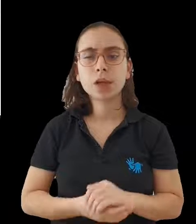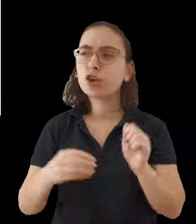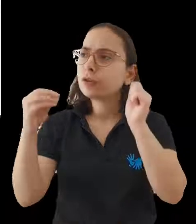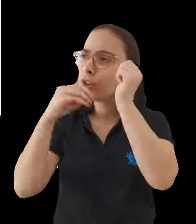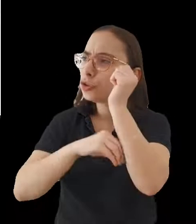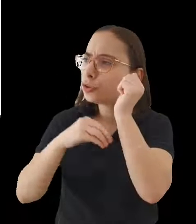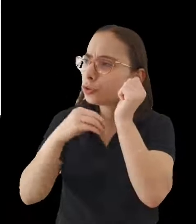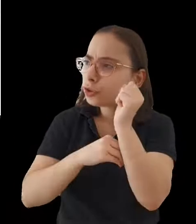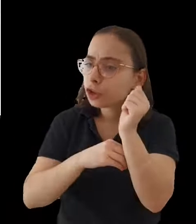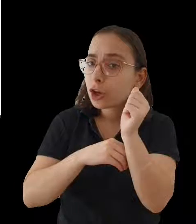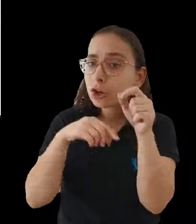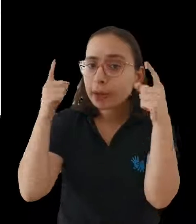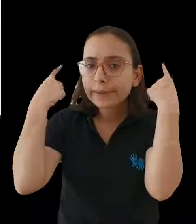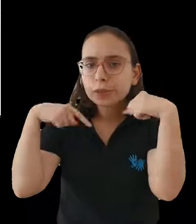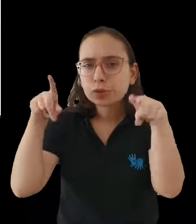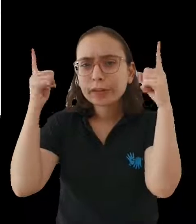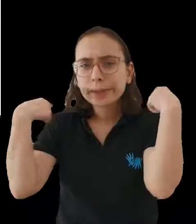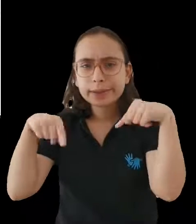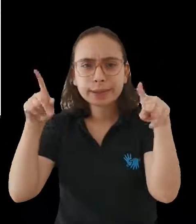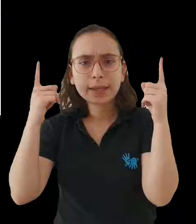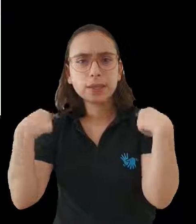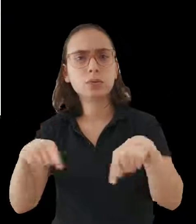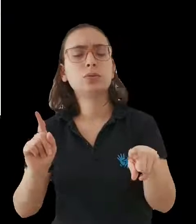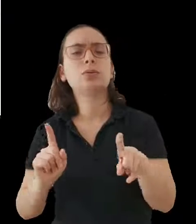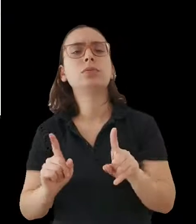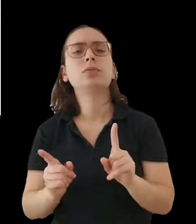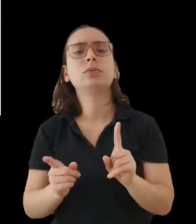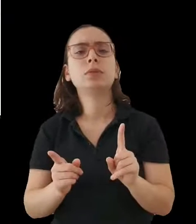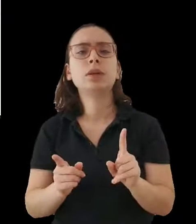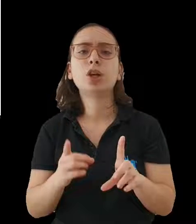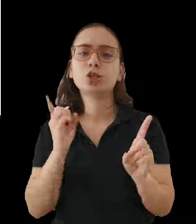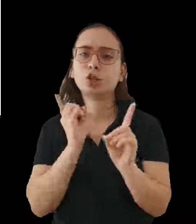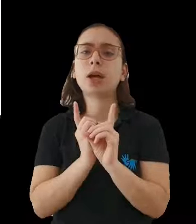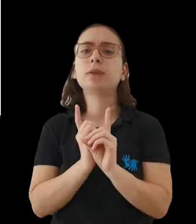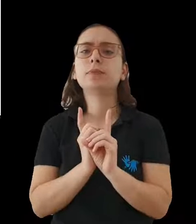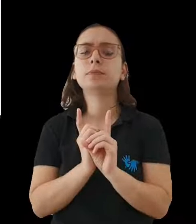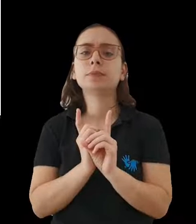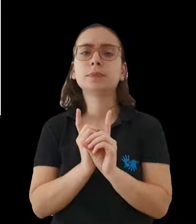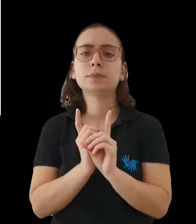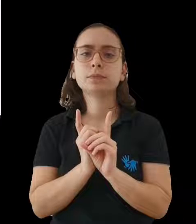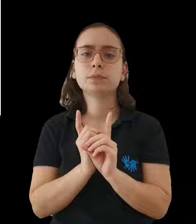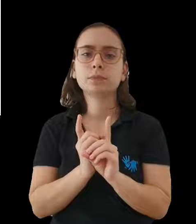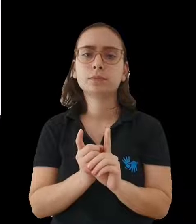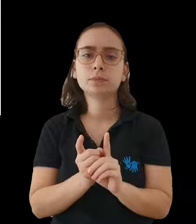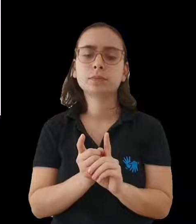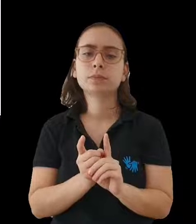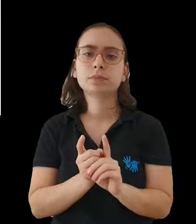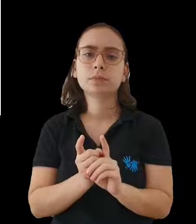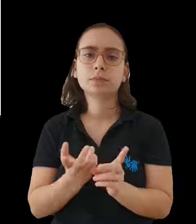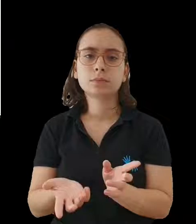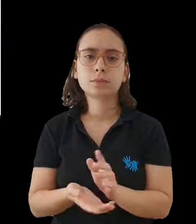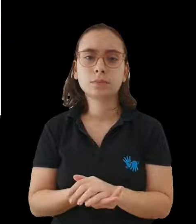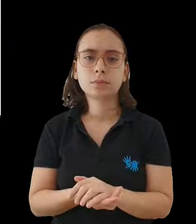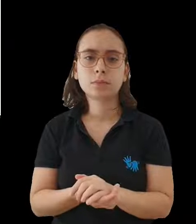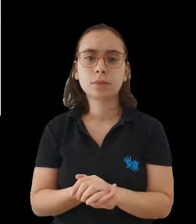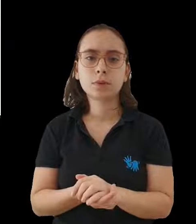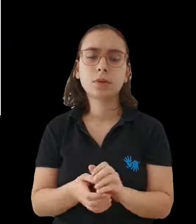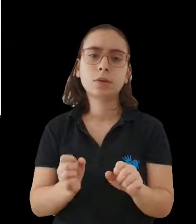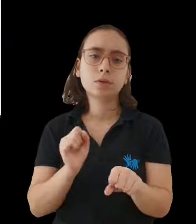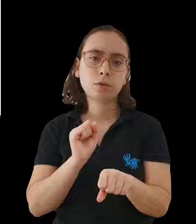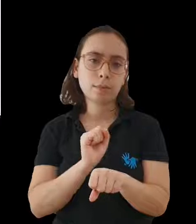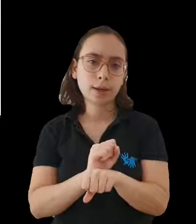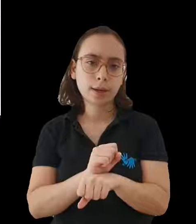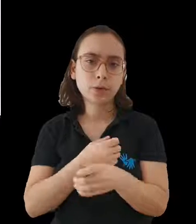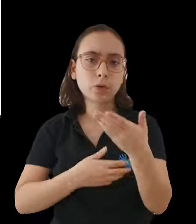dos carneiros, olha. Não acharam? Acharam? Sim. Que aí eu vou parar aqui o compartilhamento da tela para voltar